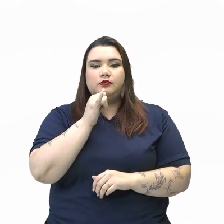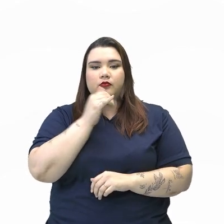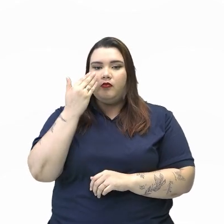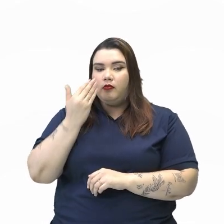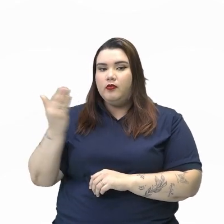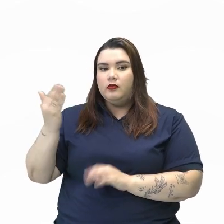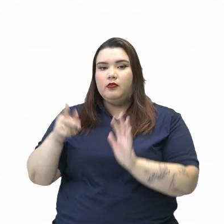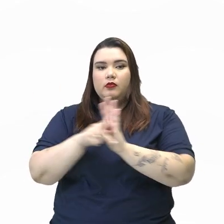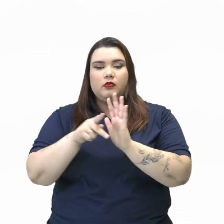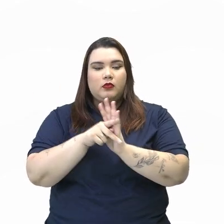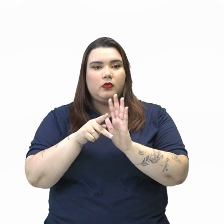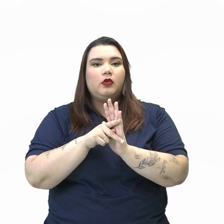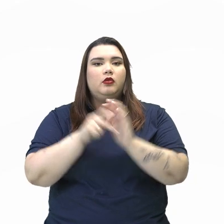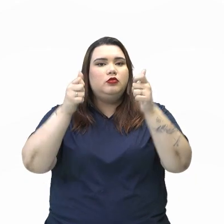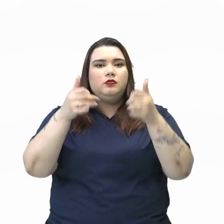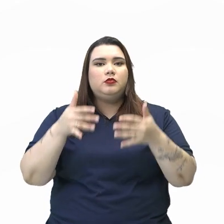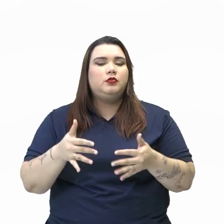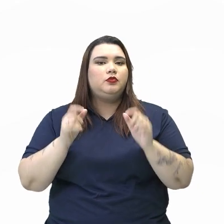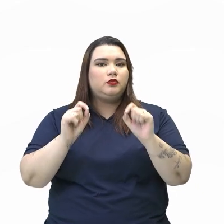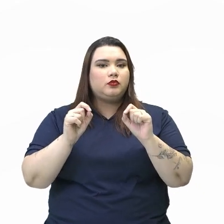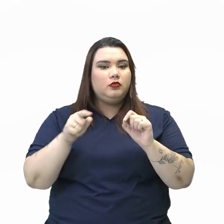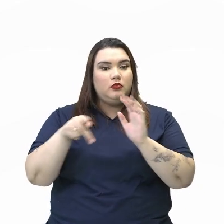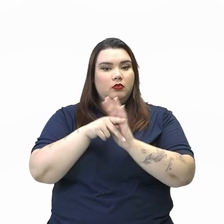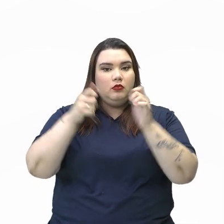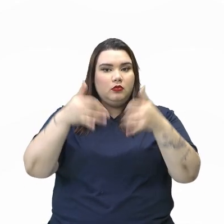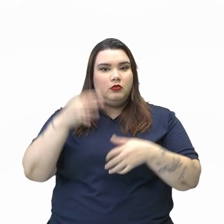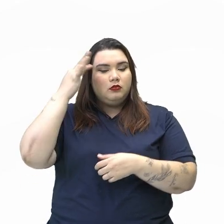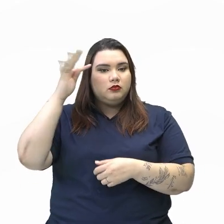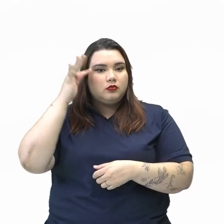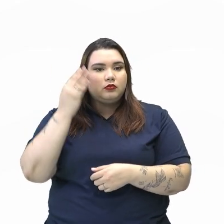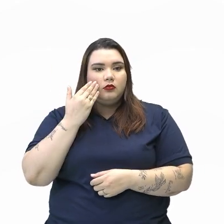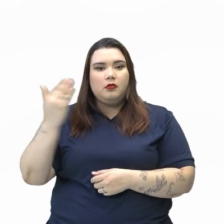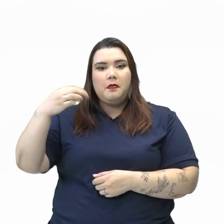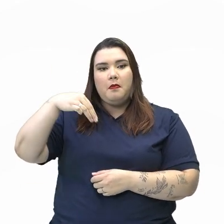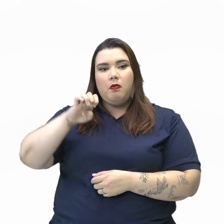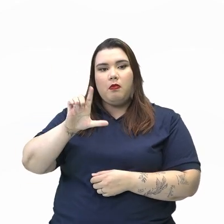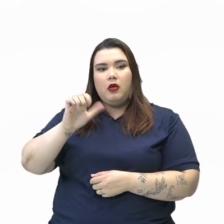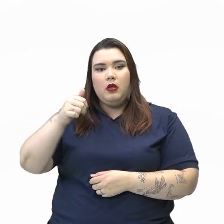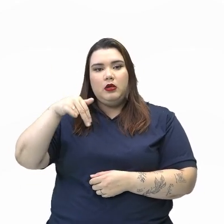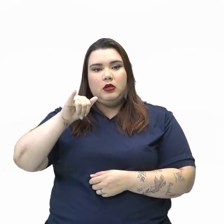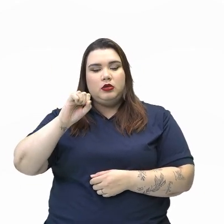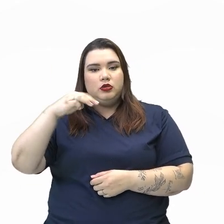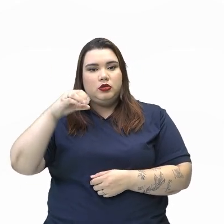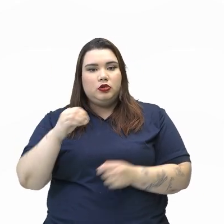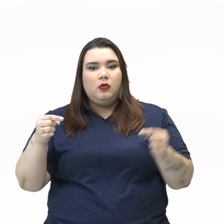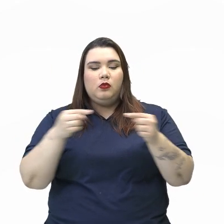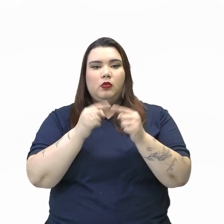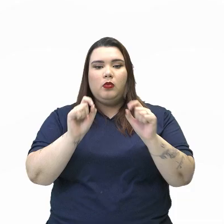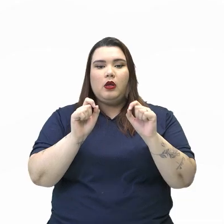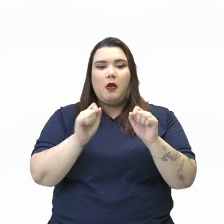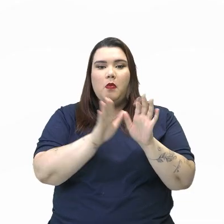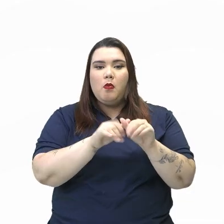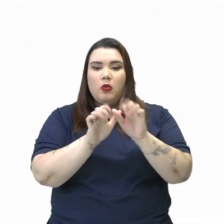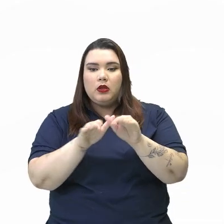né, da natureza, para explicar um pouquinho mais sobre essa teoria, melanismo industrial em mariposa, por exemplo, né, onde as